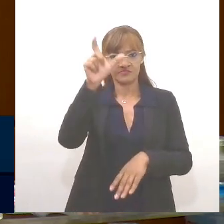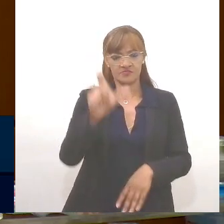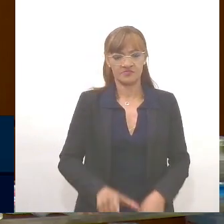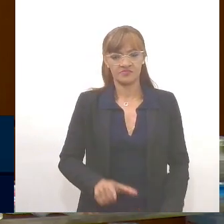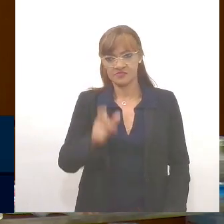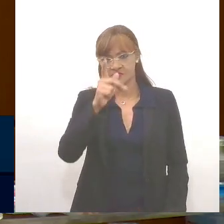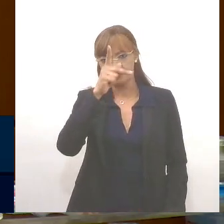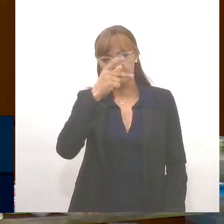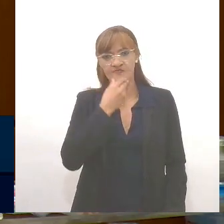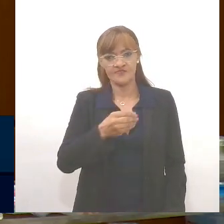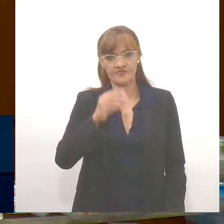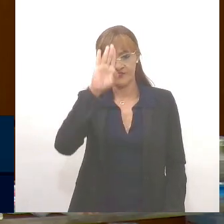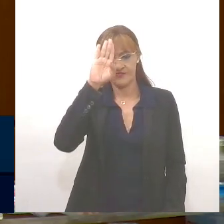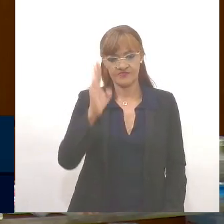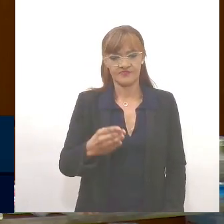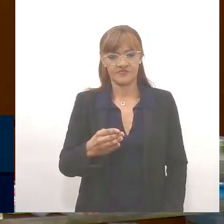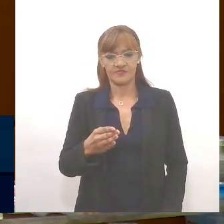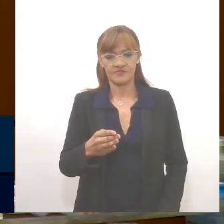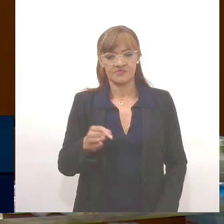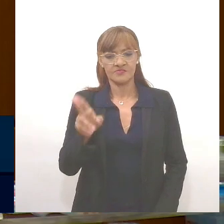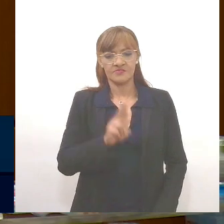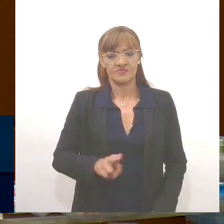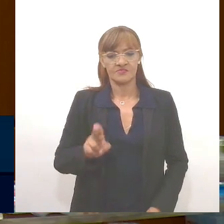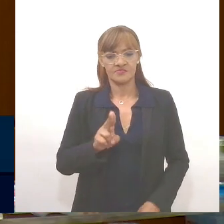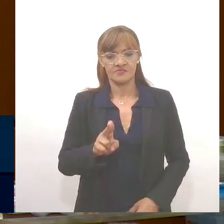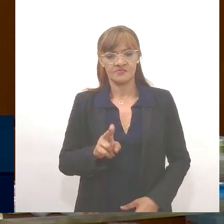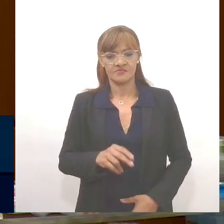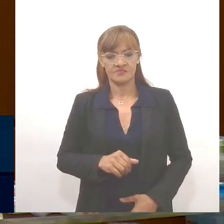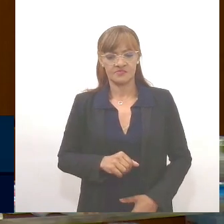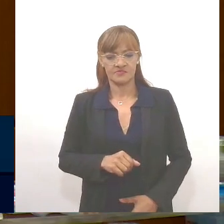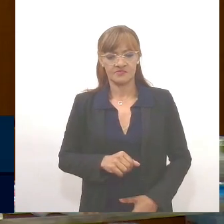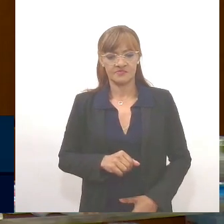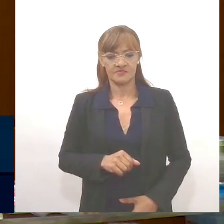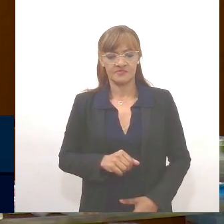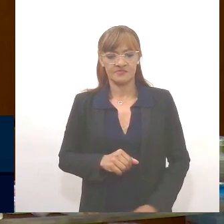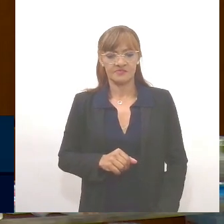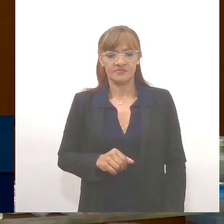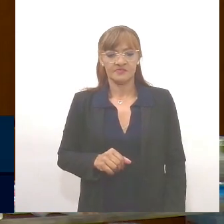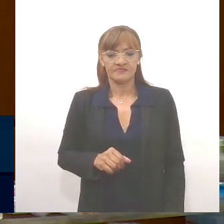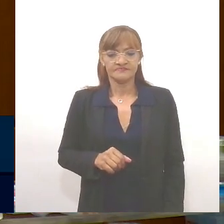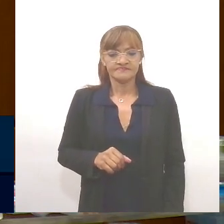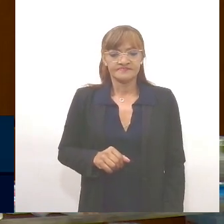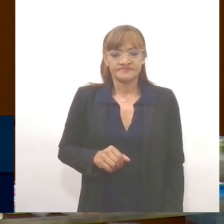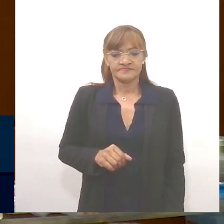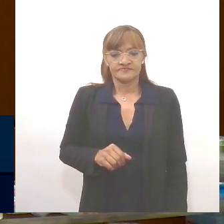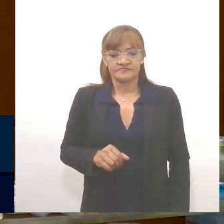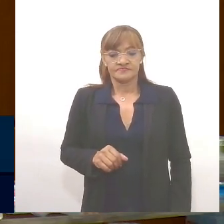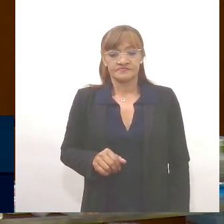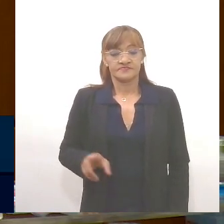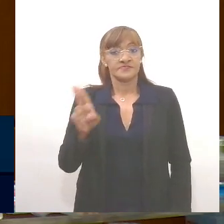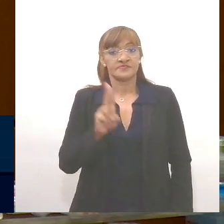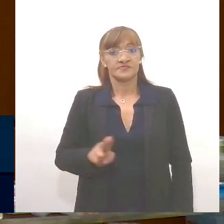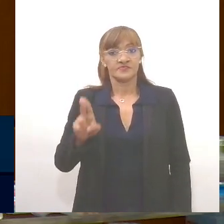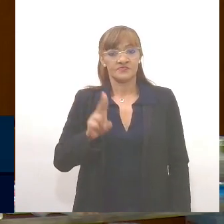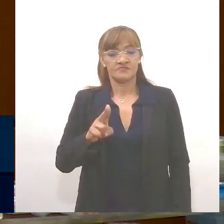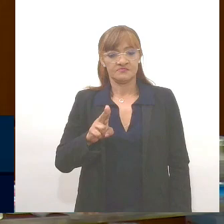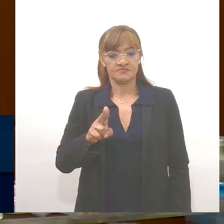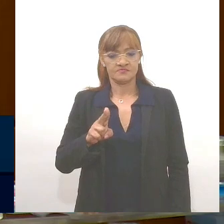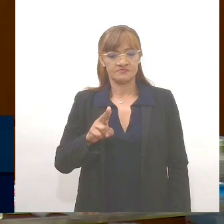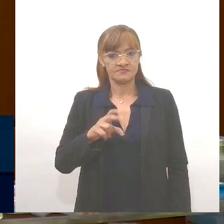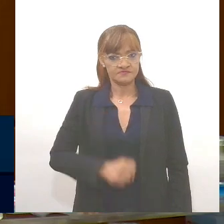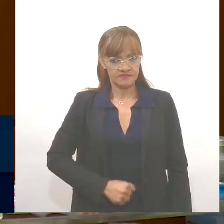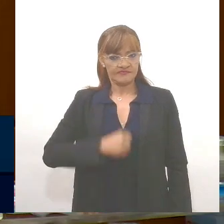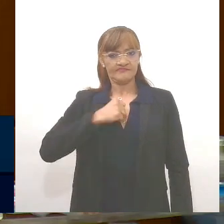discurso de ódio tem mais dois minutos deputada obrigada senhor presidente para ter visibilidade para ter like